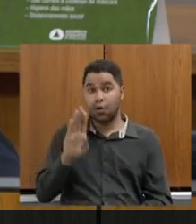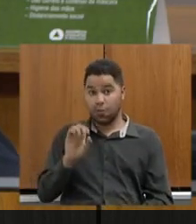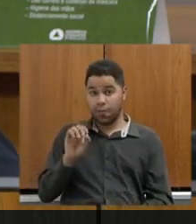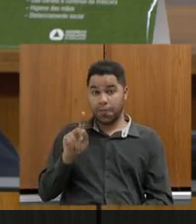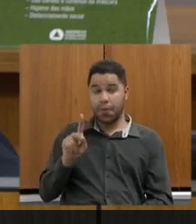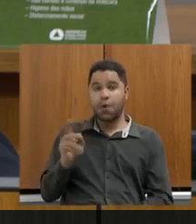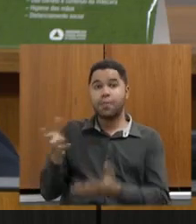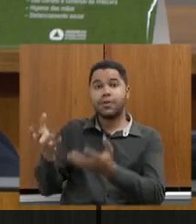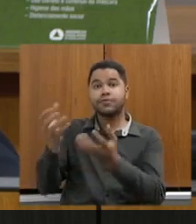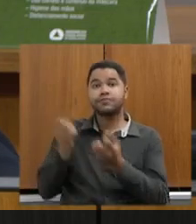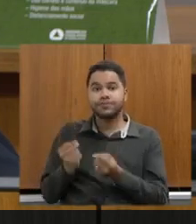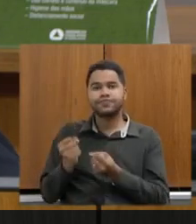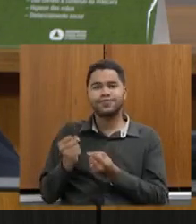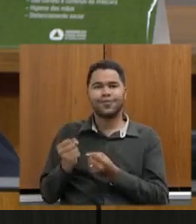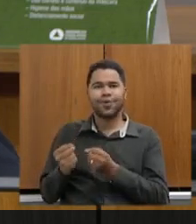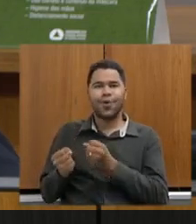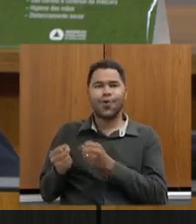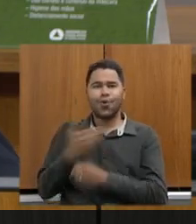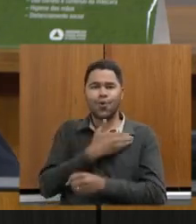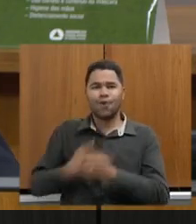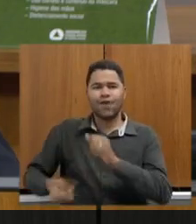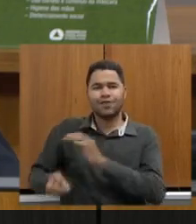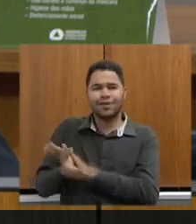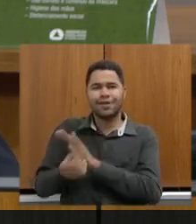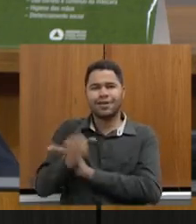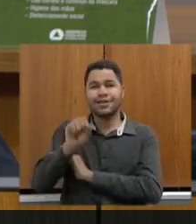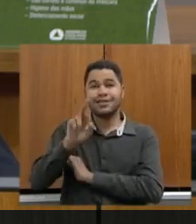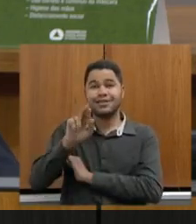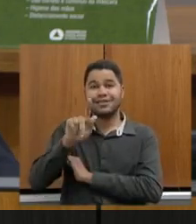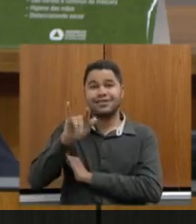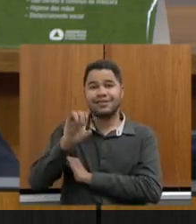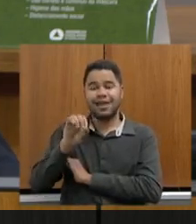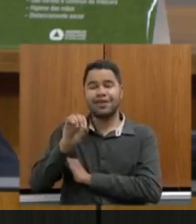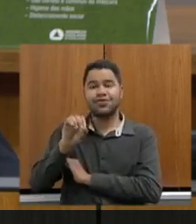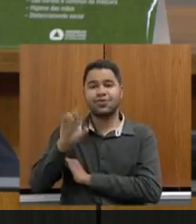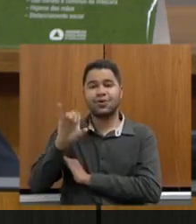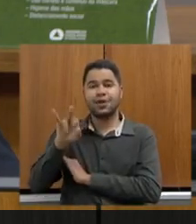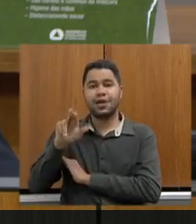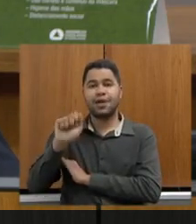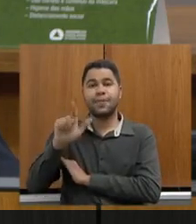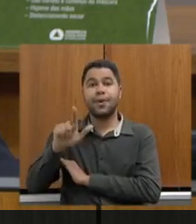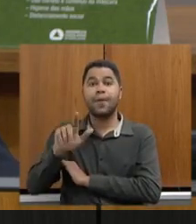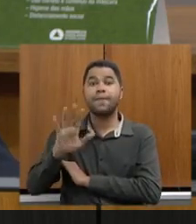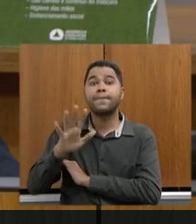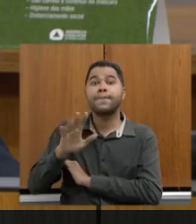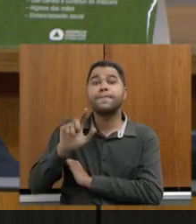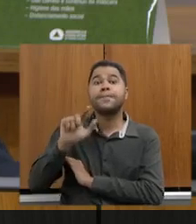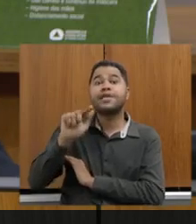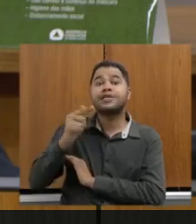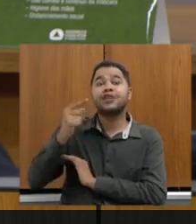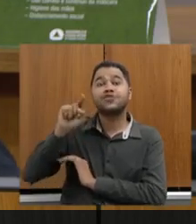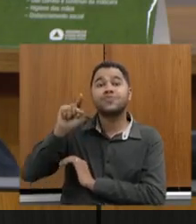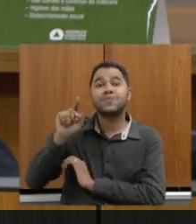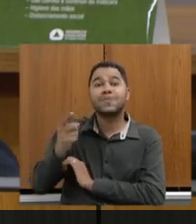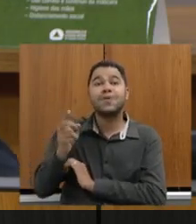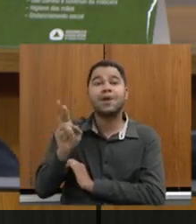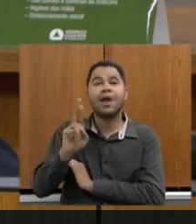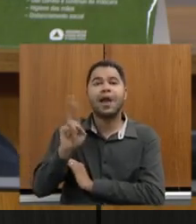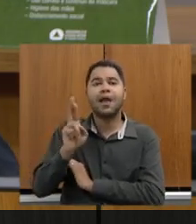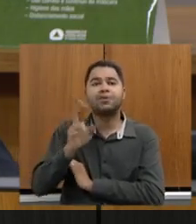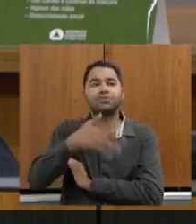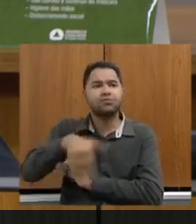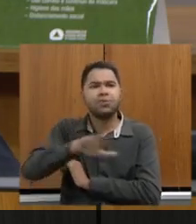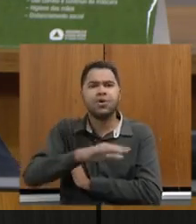BOPE recebia daquele governo corrupto naquela época o governo Sérgio Cabral recebi a uma média de sete mil reais por mês para manter um rancho com